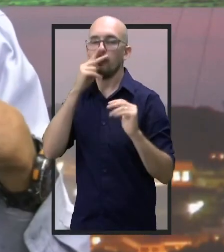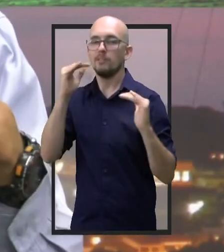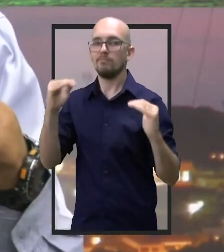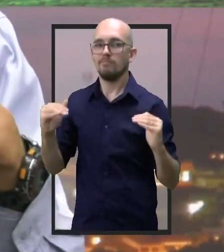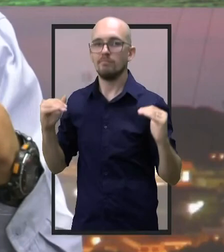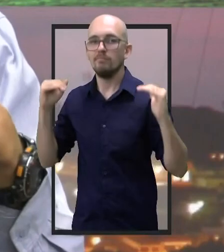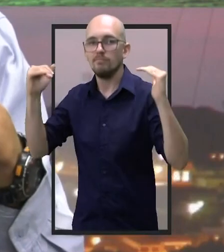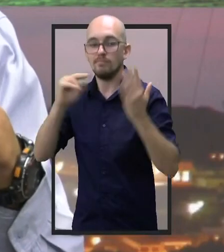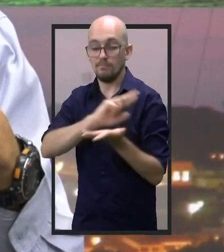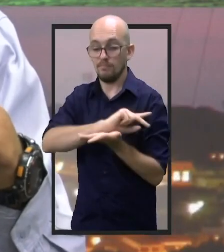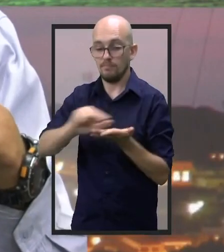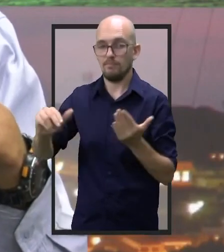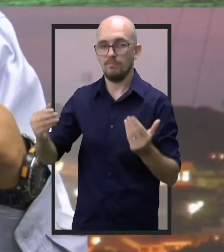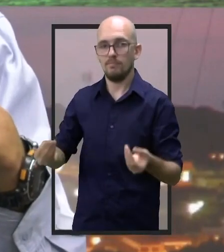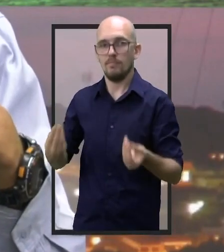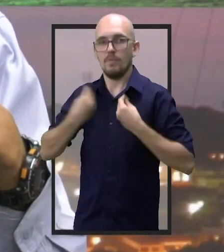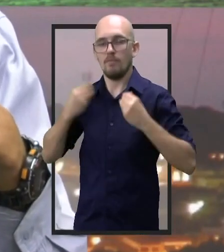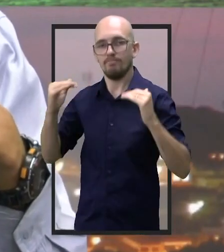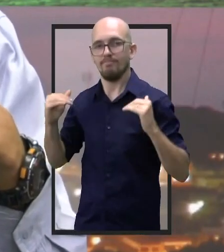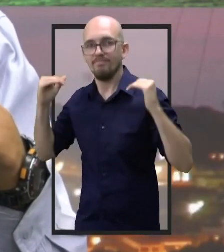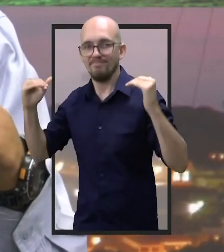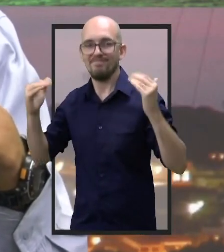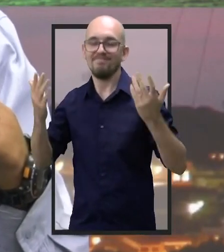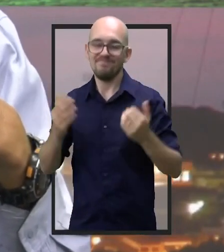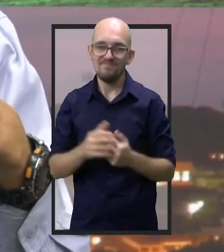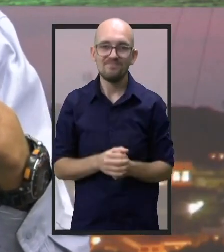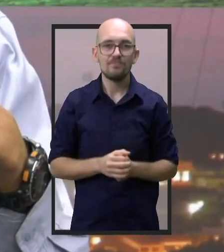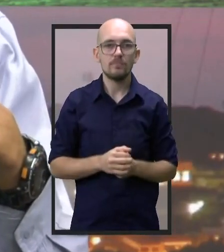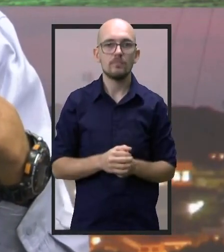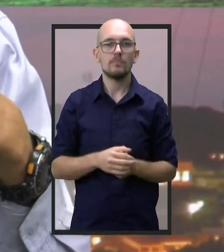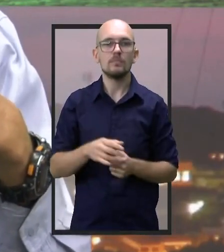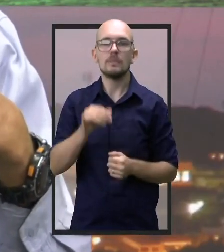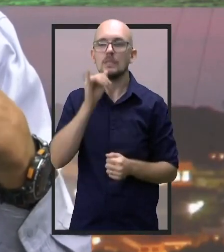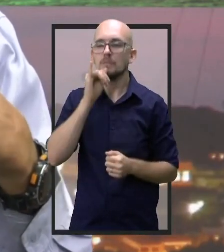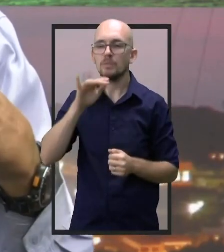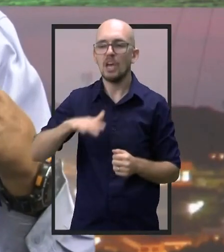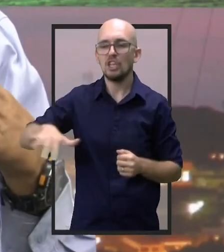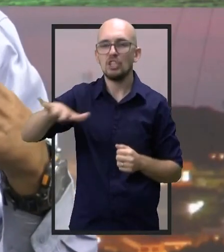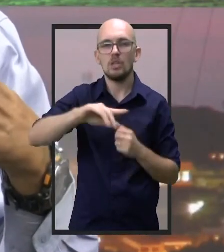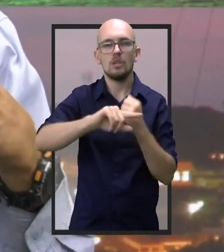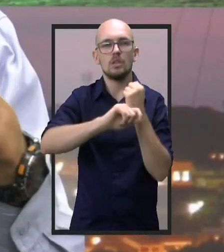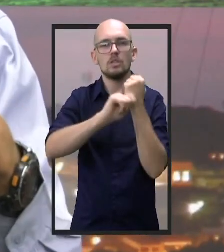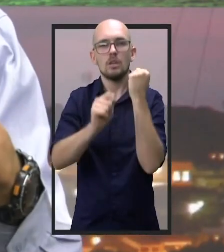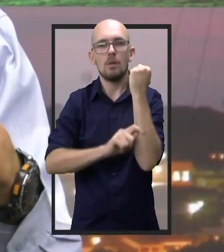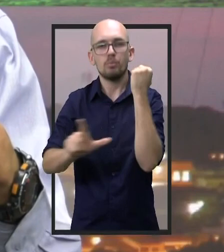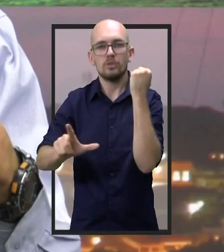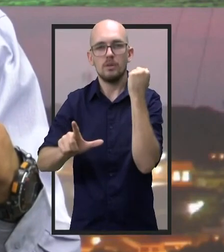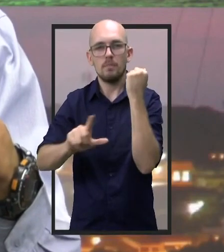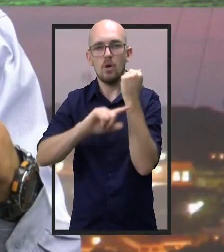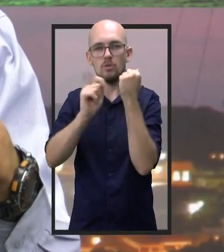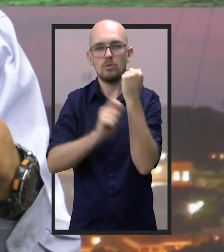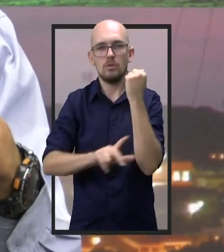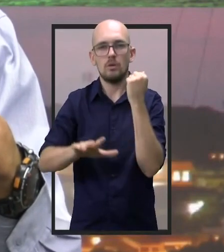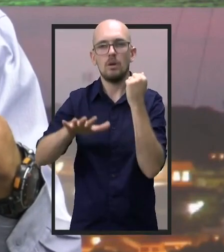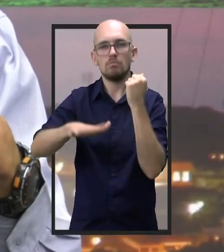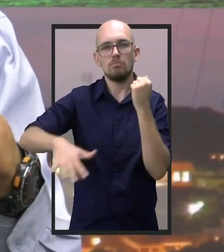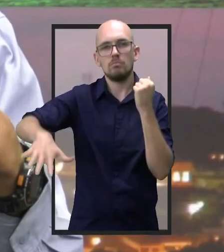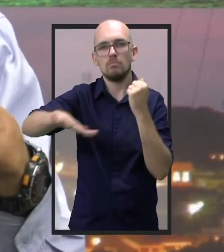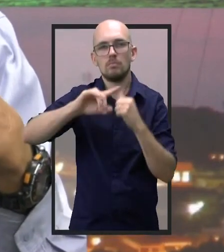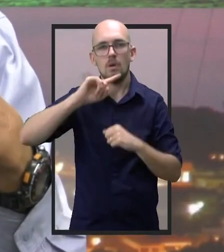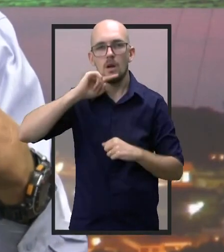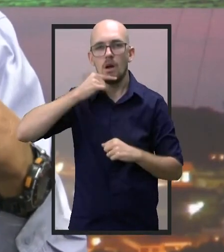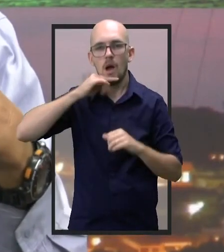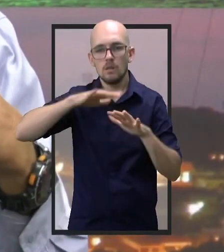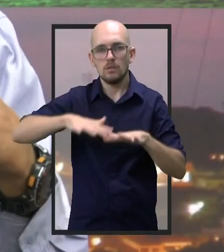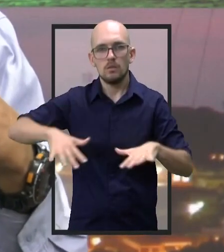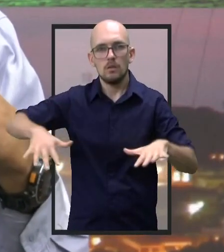Então todo esse contexto, a região de Jabuticabal, que hoje, no coração da cana-de-açúcar,